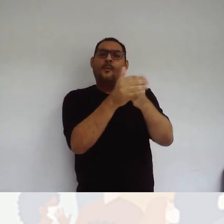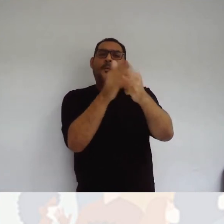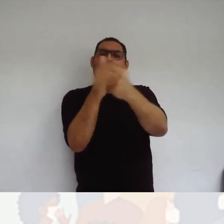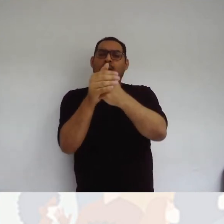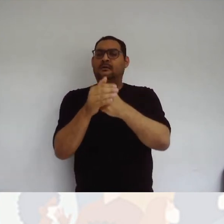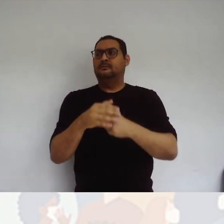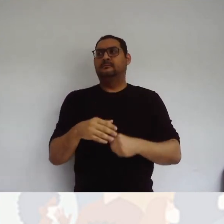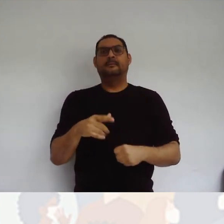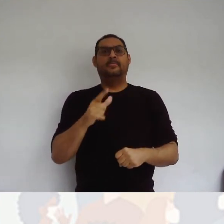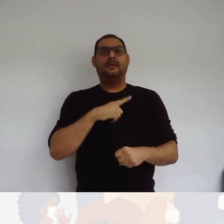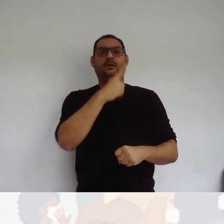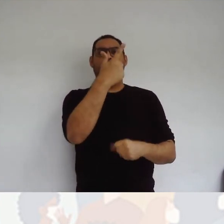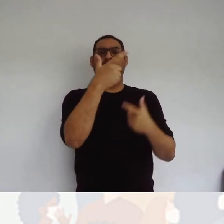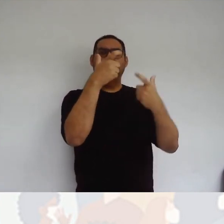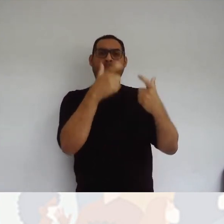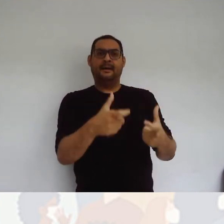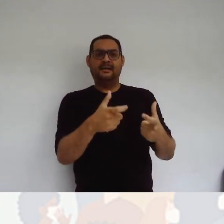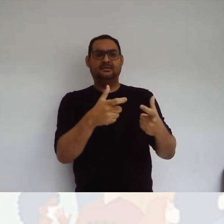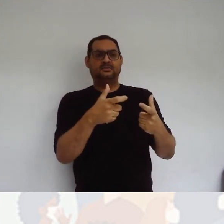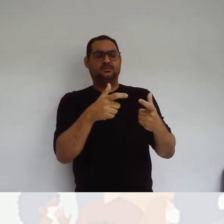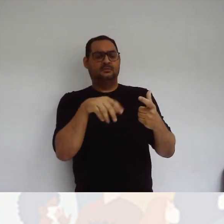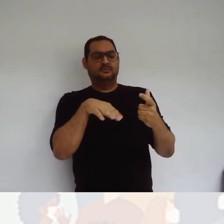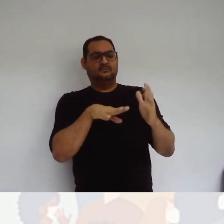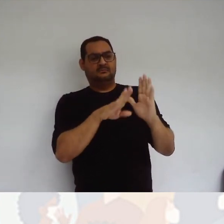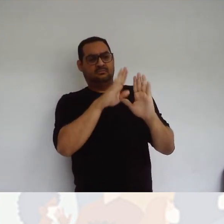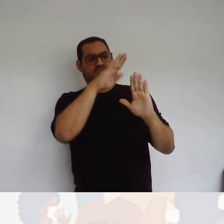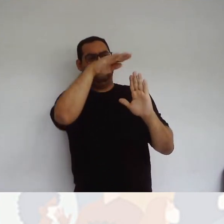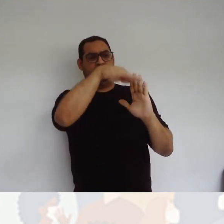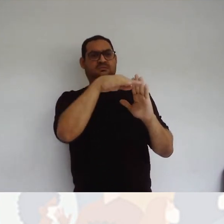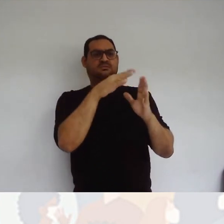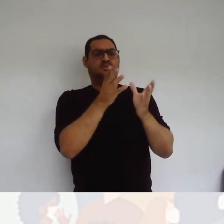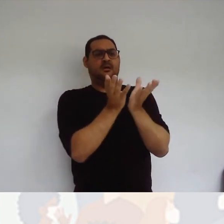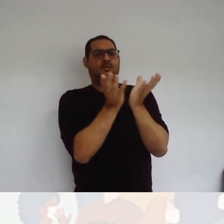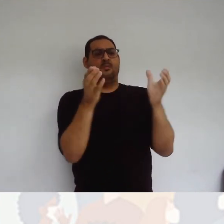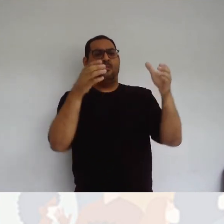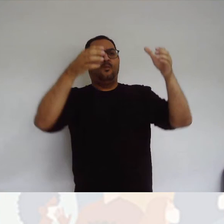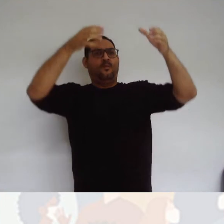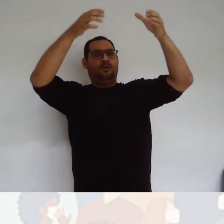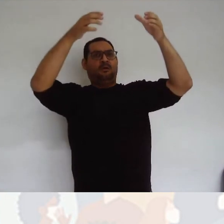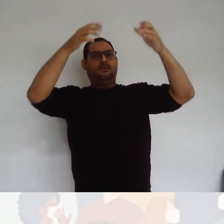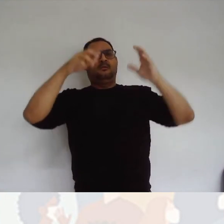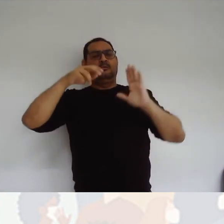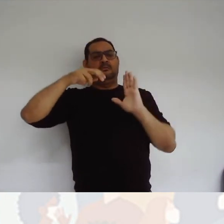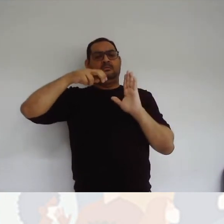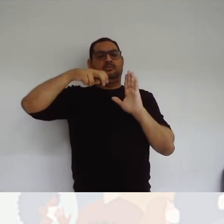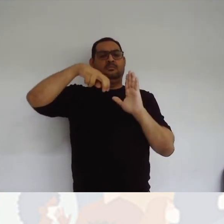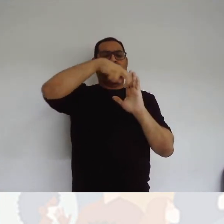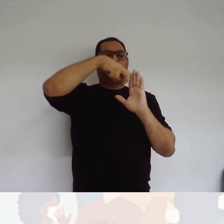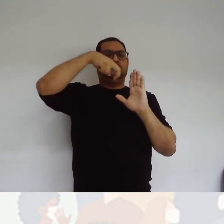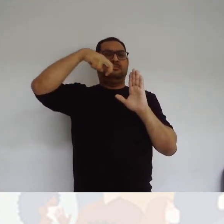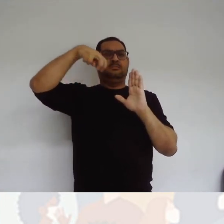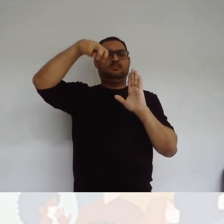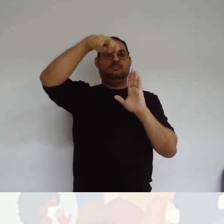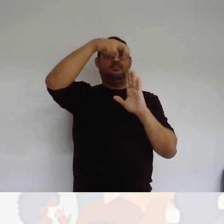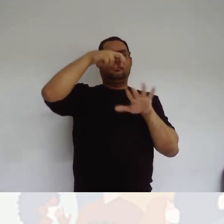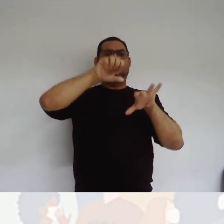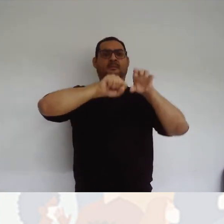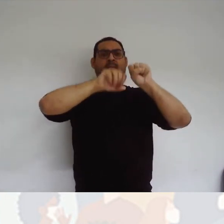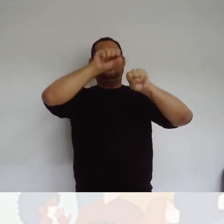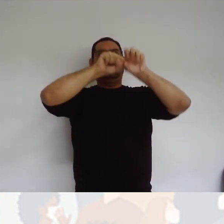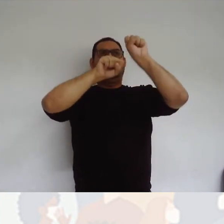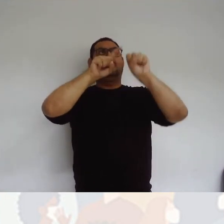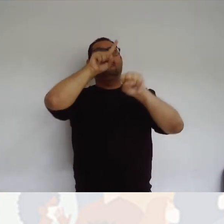Ela tinha um espaço que você subia, porque era uma caixa d'água, você subia uma escadinha de ferro e se